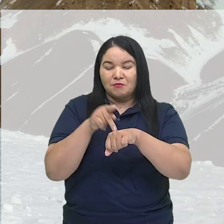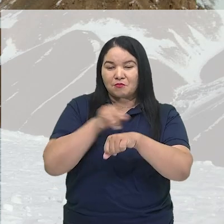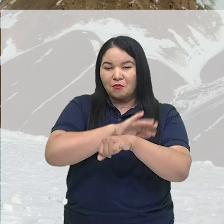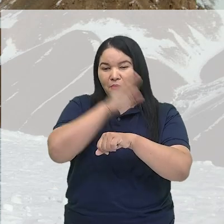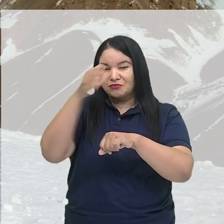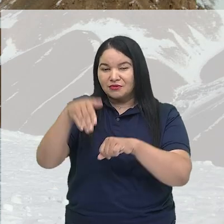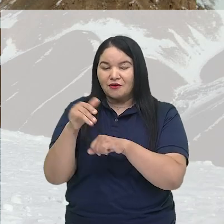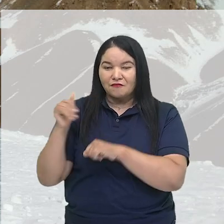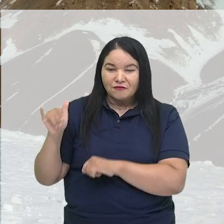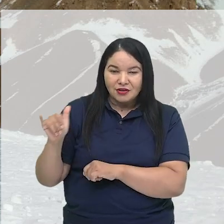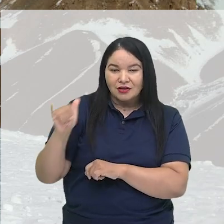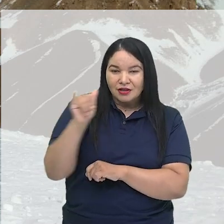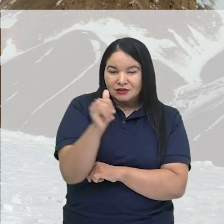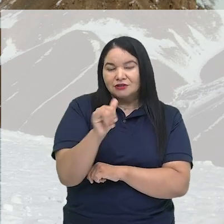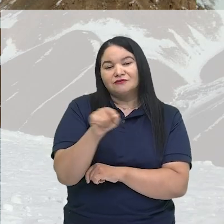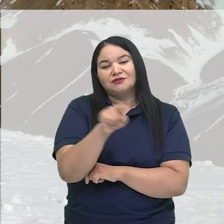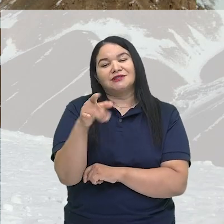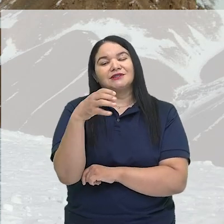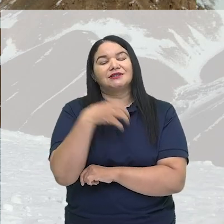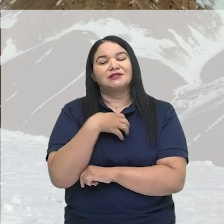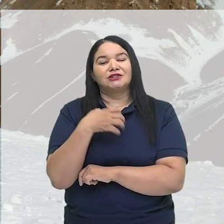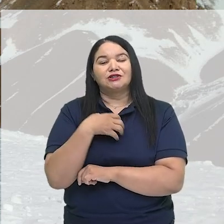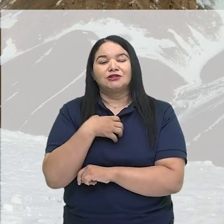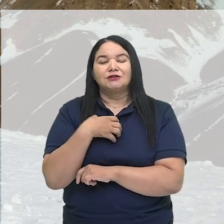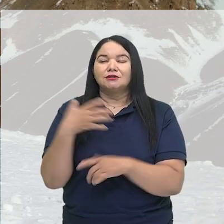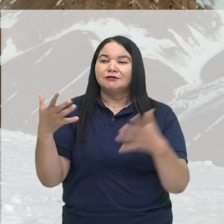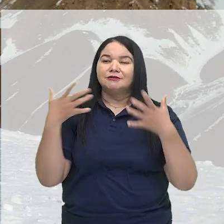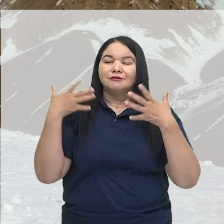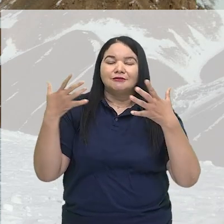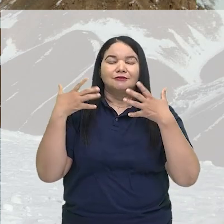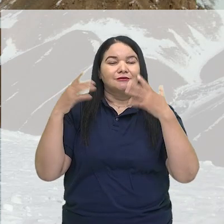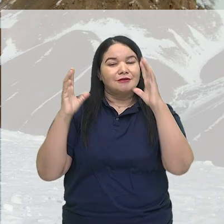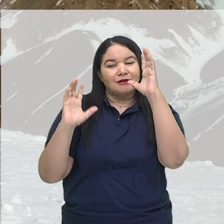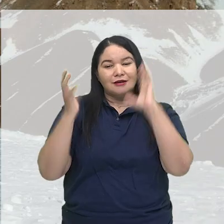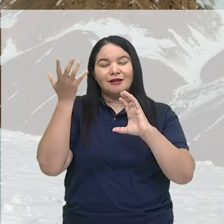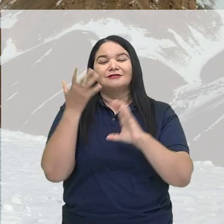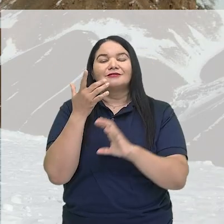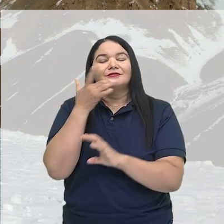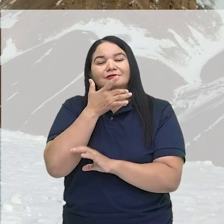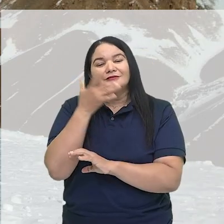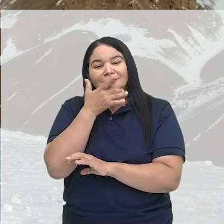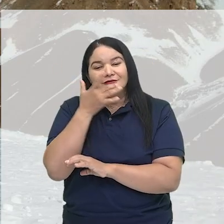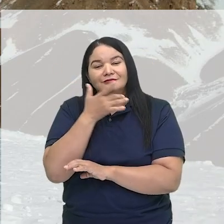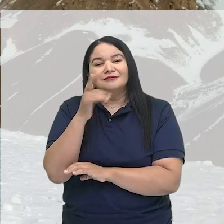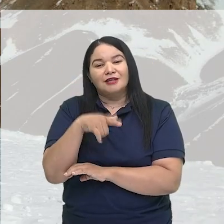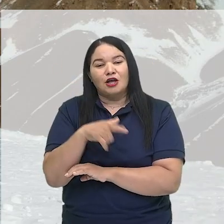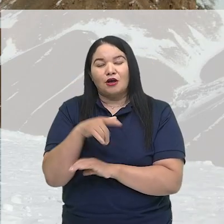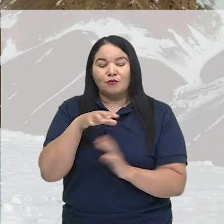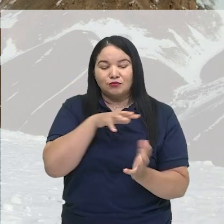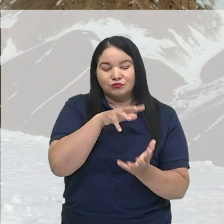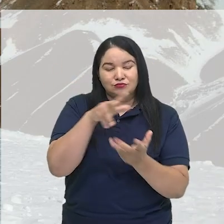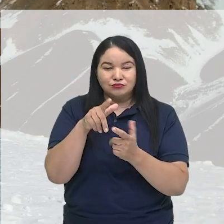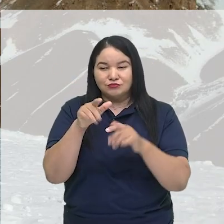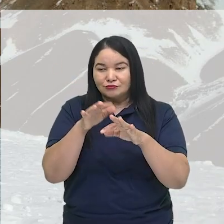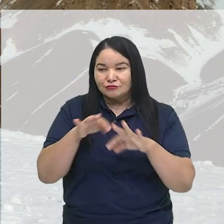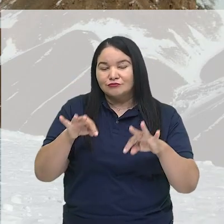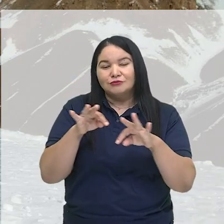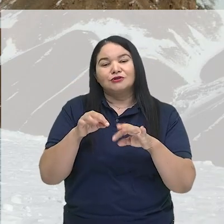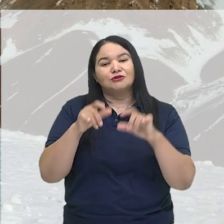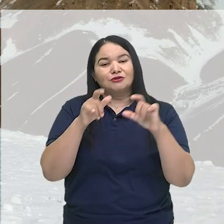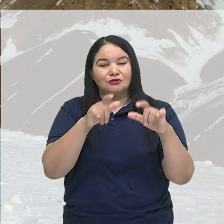você possa sentir aí esse clima gostoso, né, dessas várias partes do mundo. Você